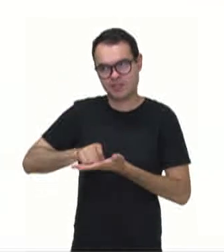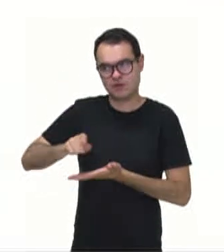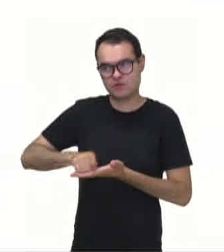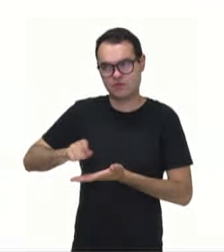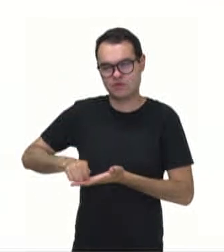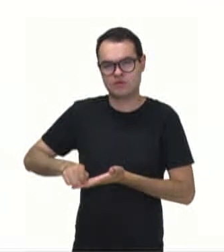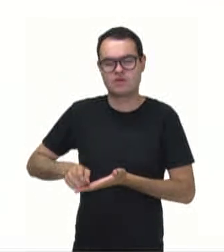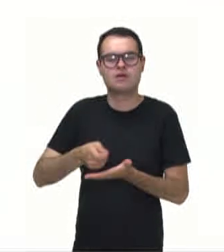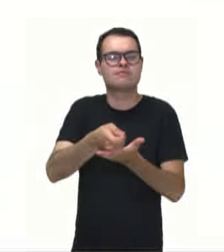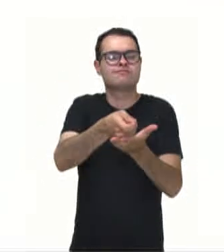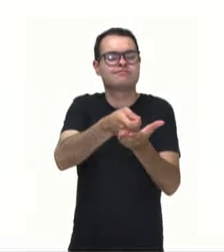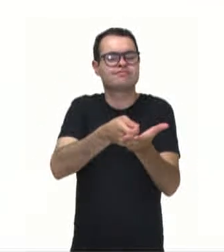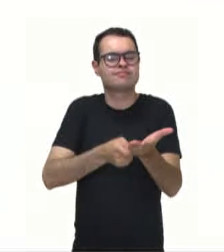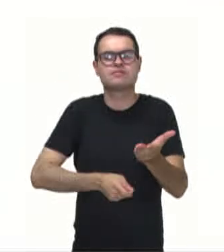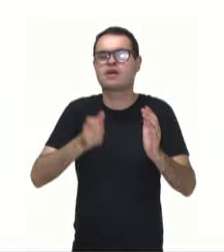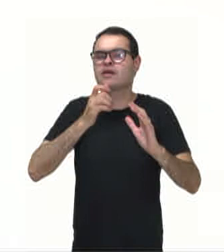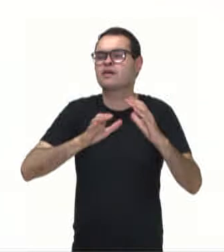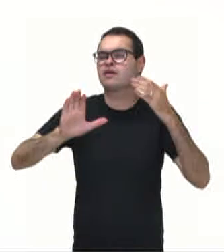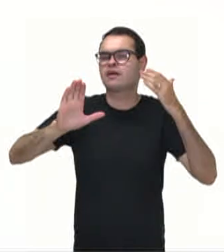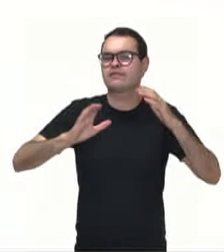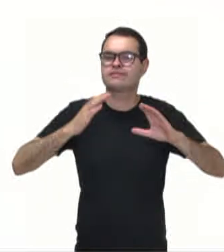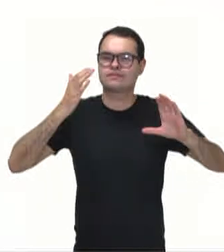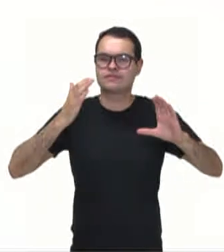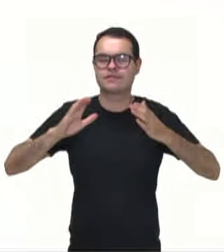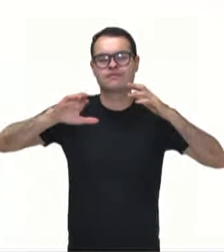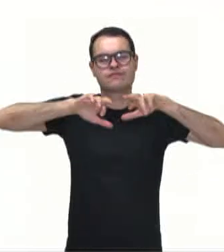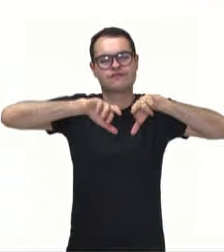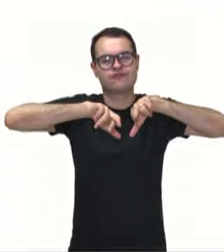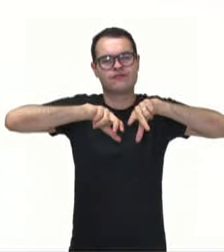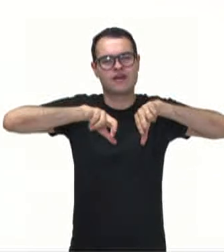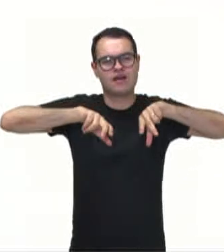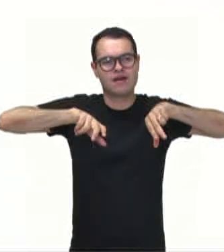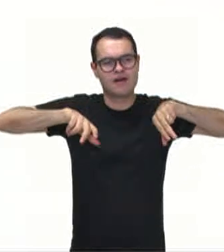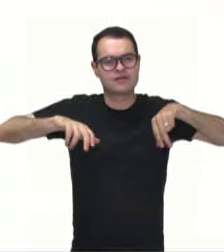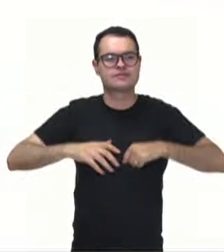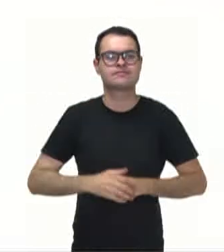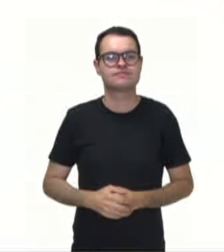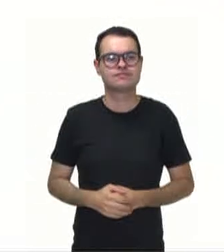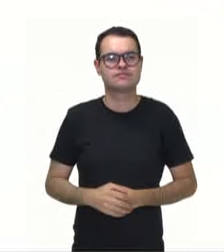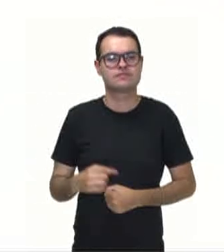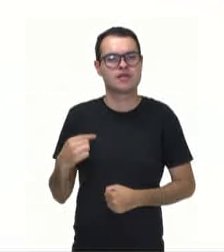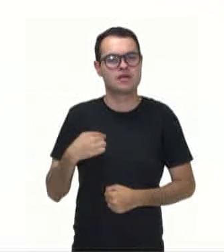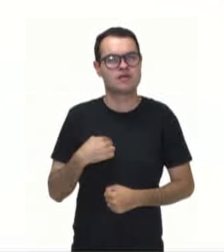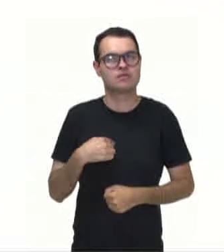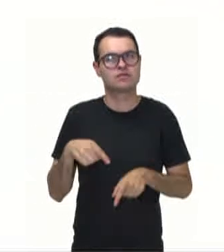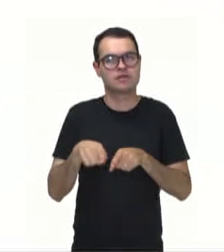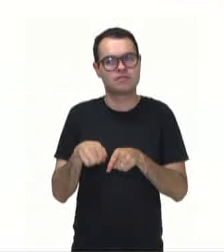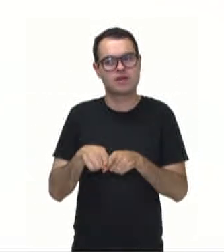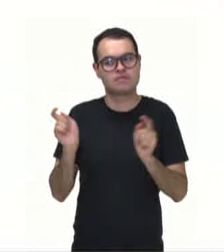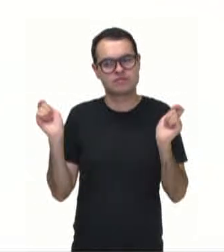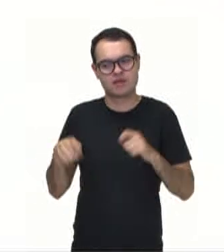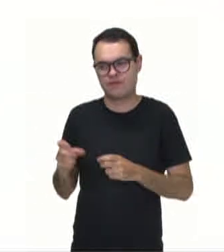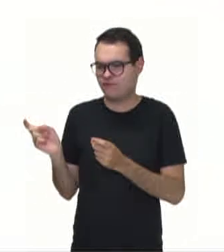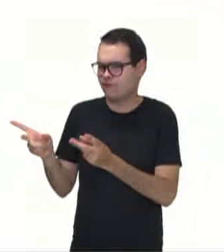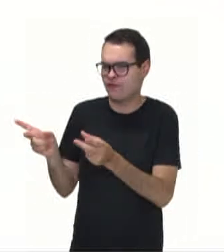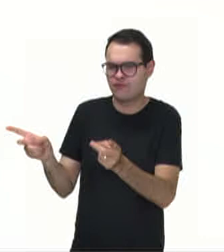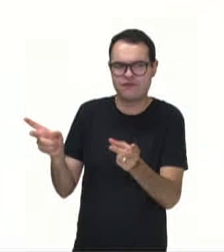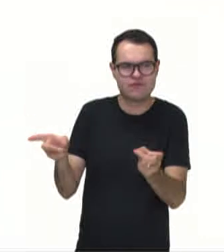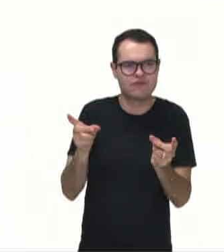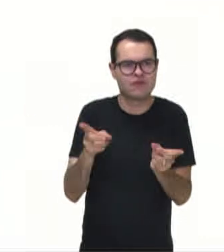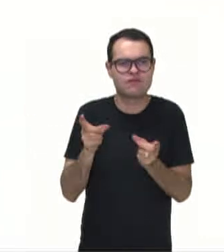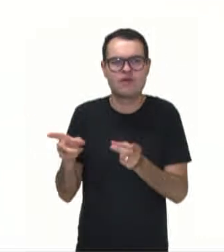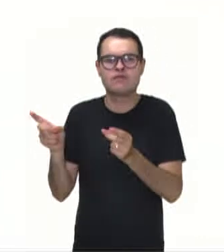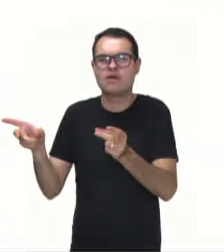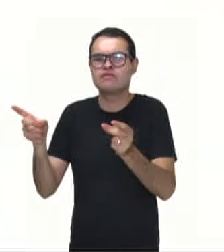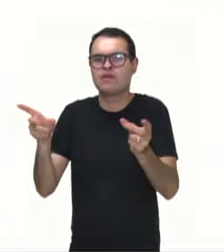muitas canções. Eu seria um grande vendedor por las redes e